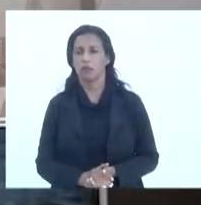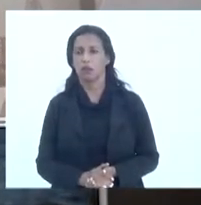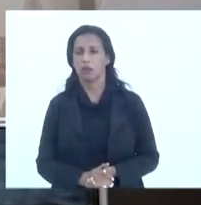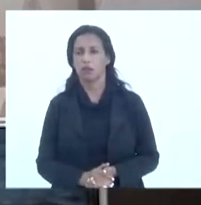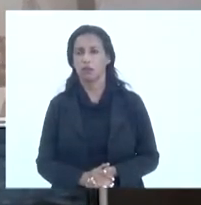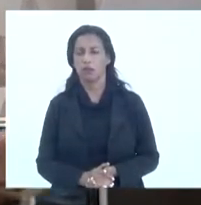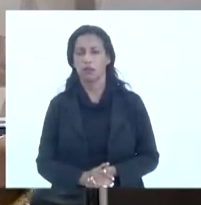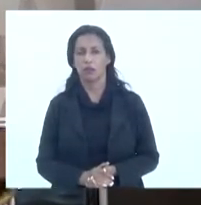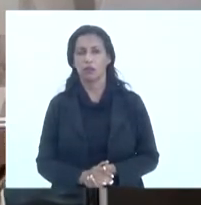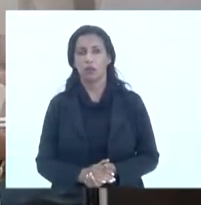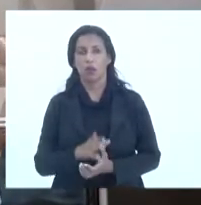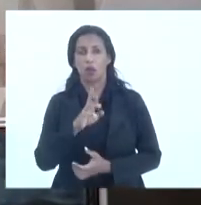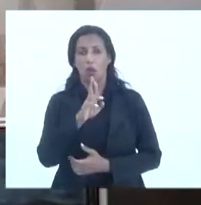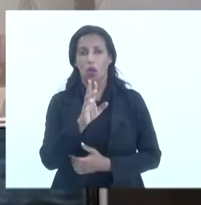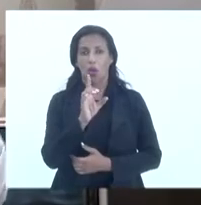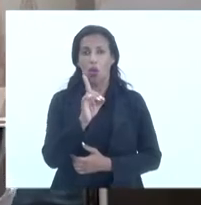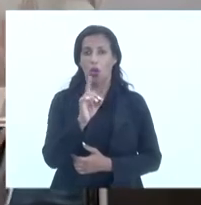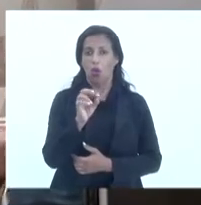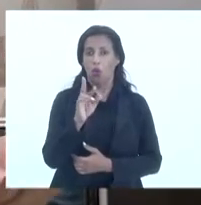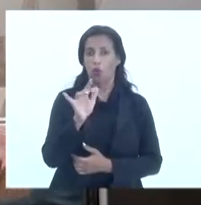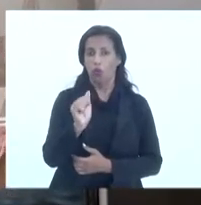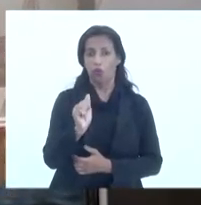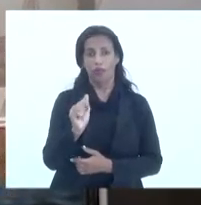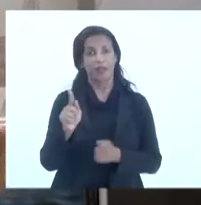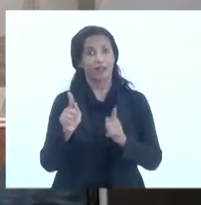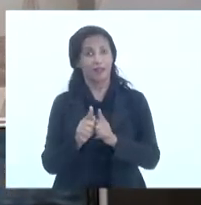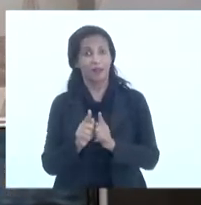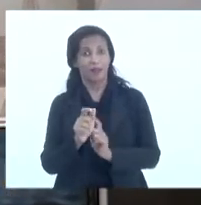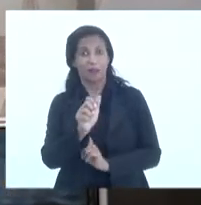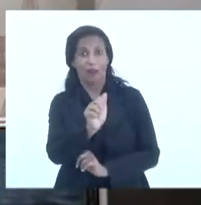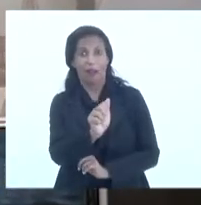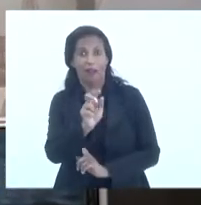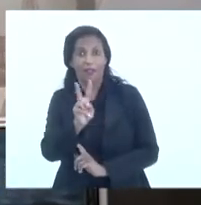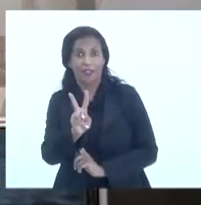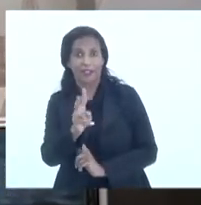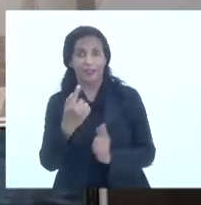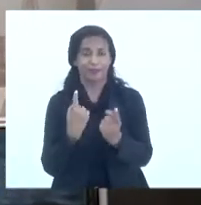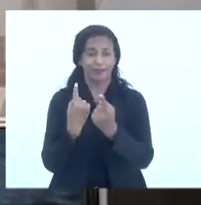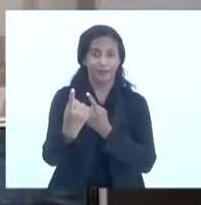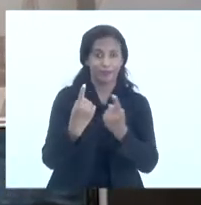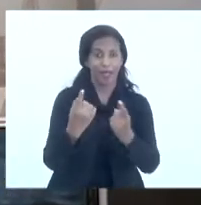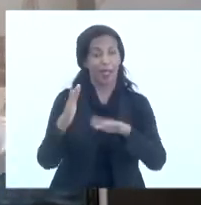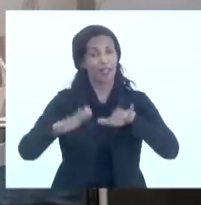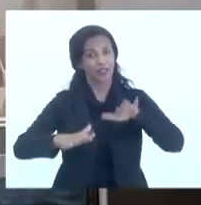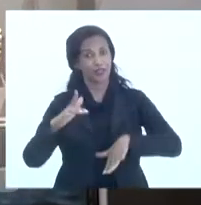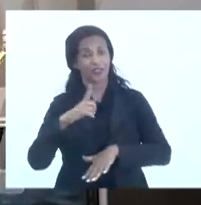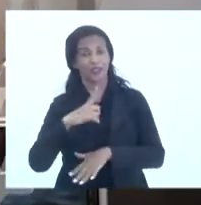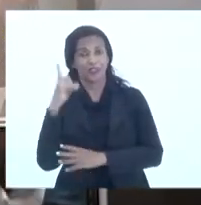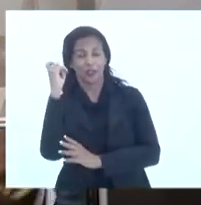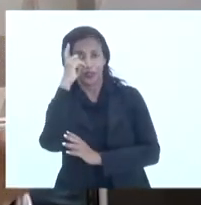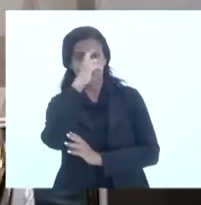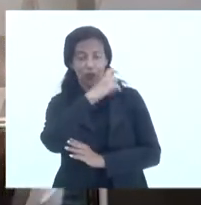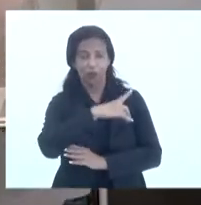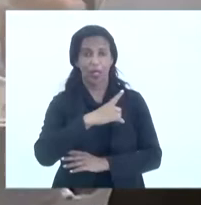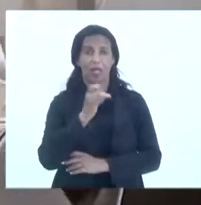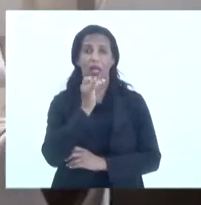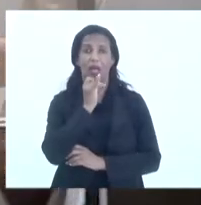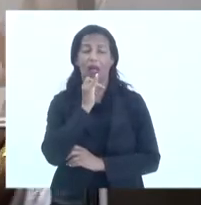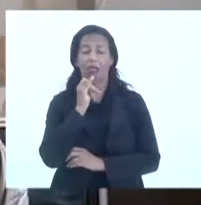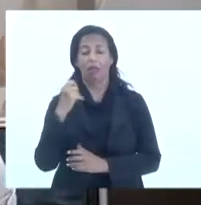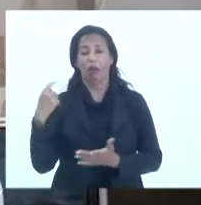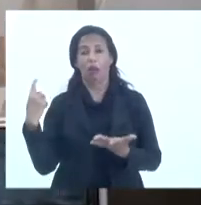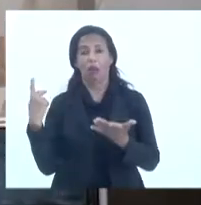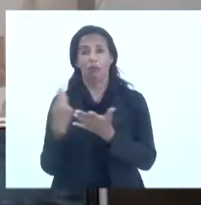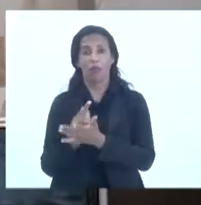uma rodovia, ela virou também uma avenida, e todas as vezes que você tem alguma dificuldade, tem um acidente